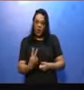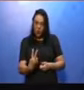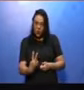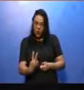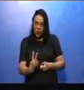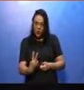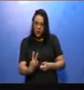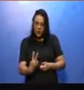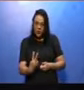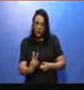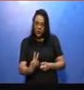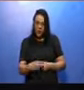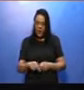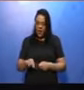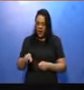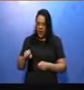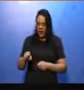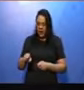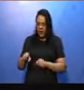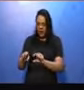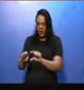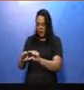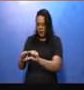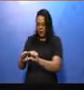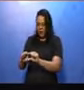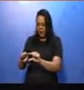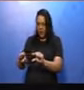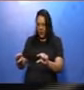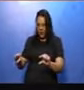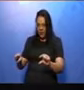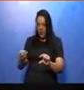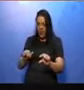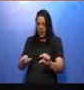composto, porque ela tem de 2 ou mais verbos.